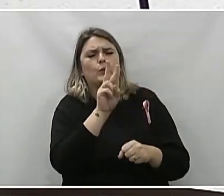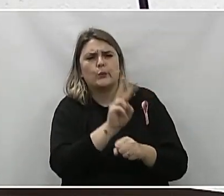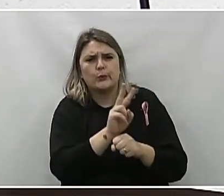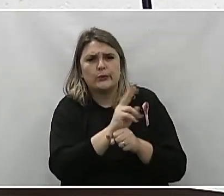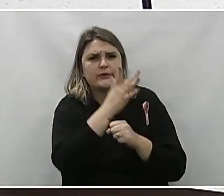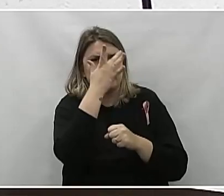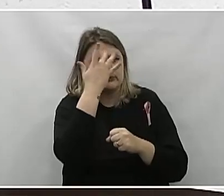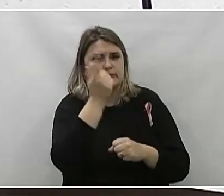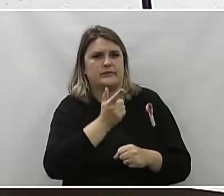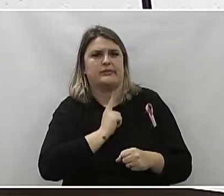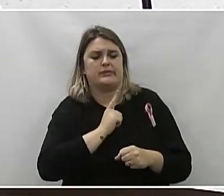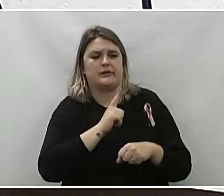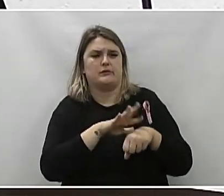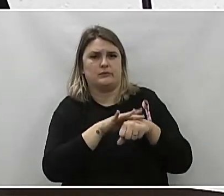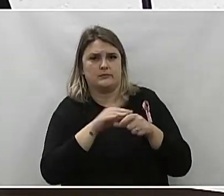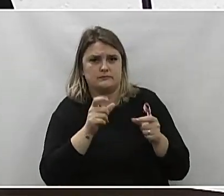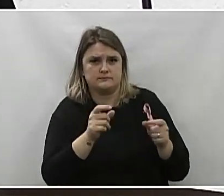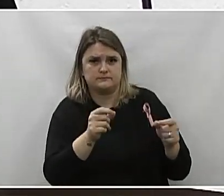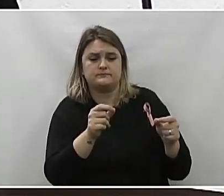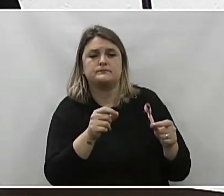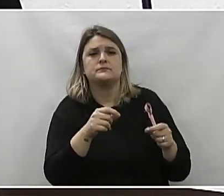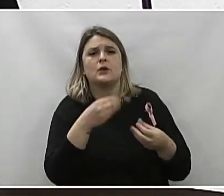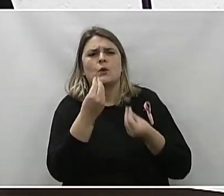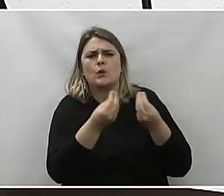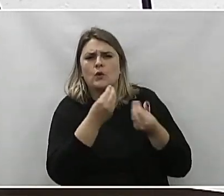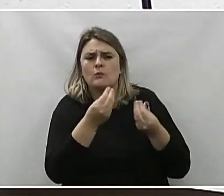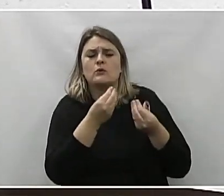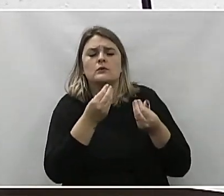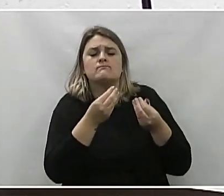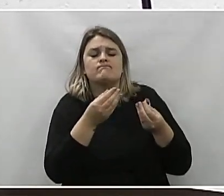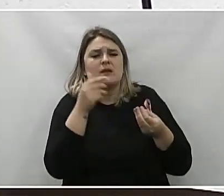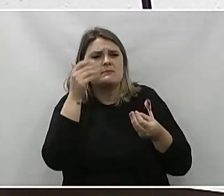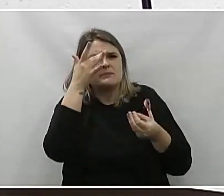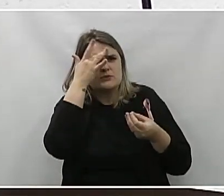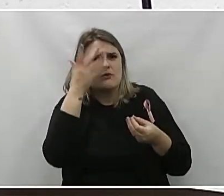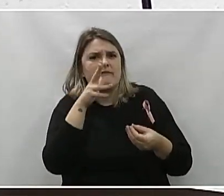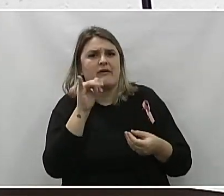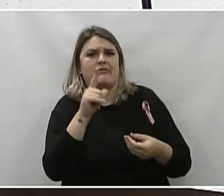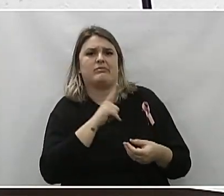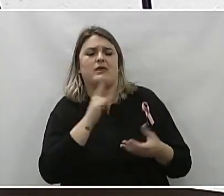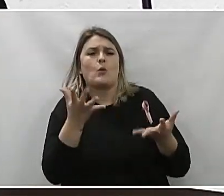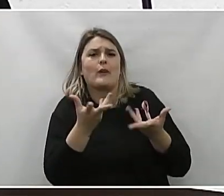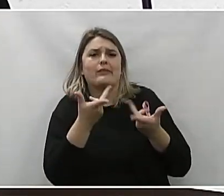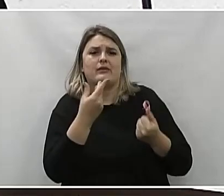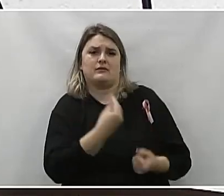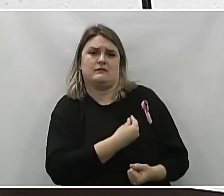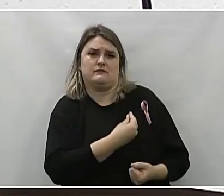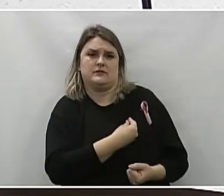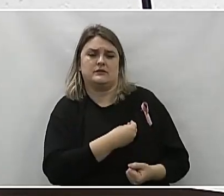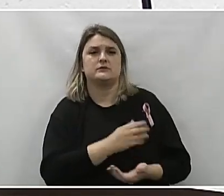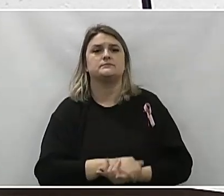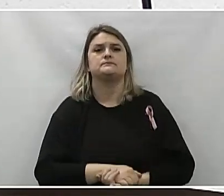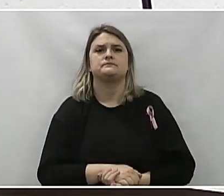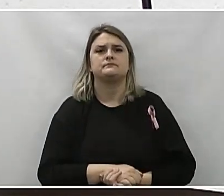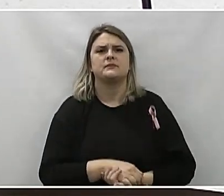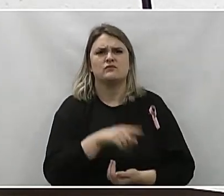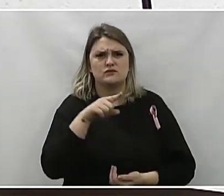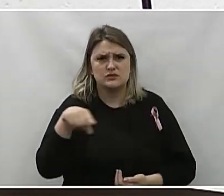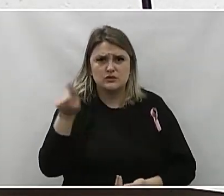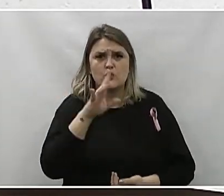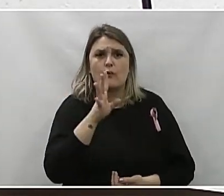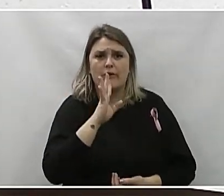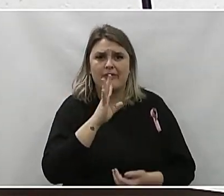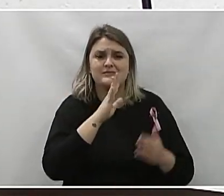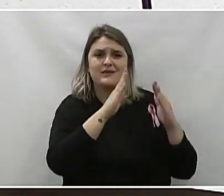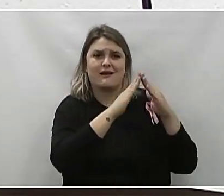dos pacientes oncológicos para ter a melhor condição para trabalhar com essas pessoas Então assim há muito tempo não sei quem conhece a casa